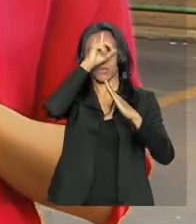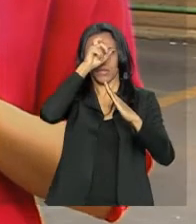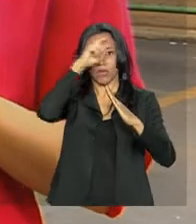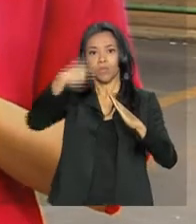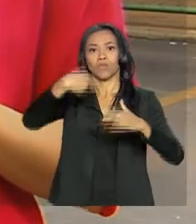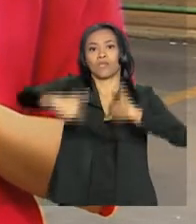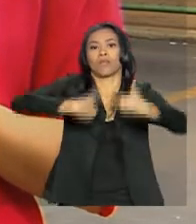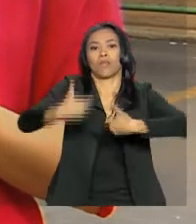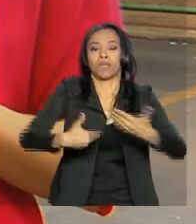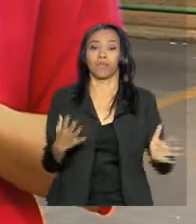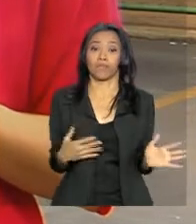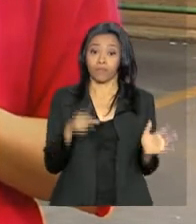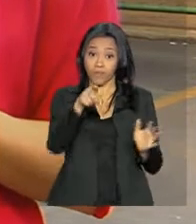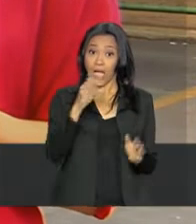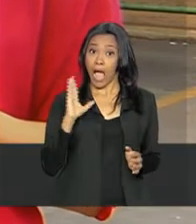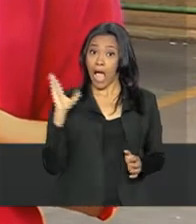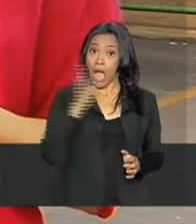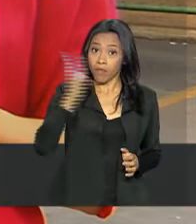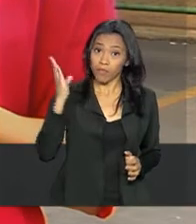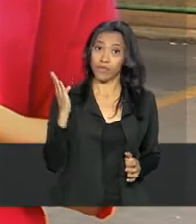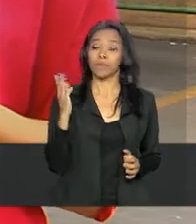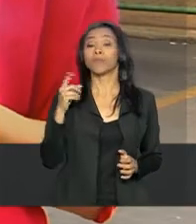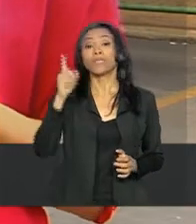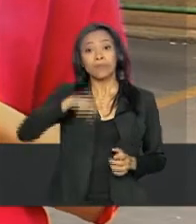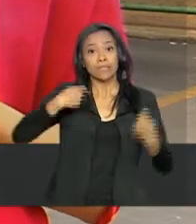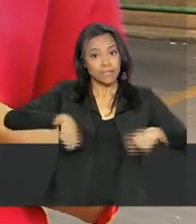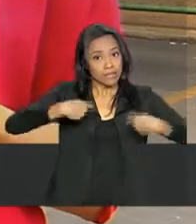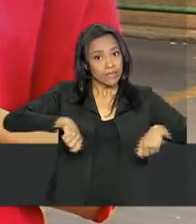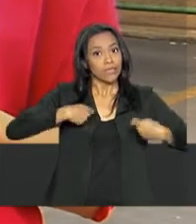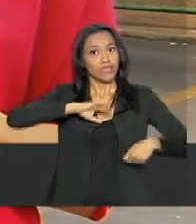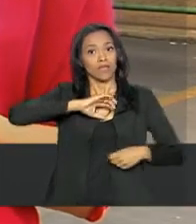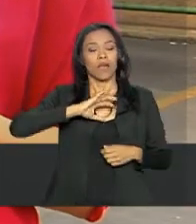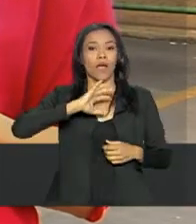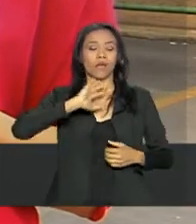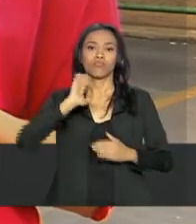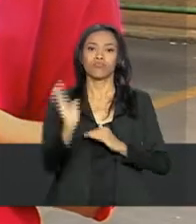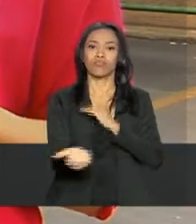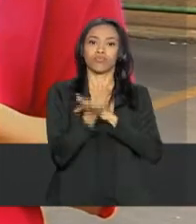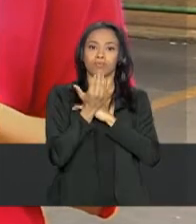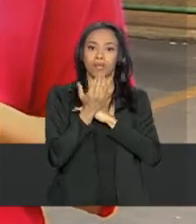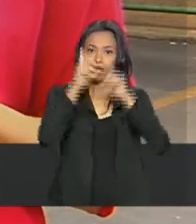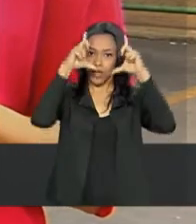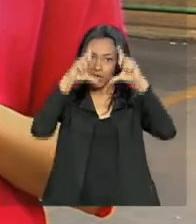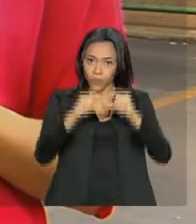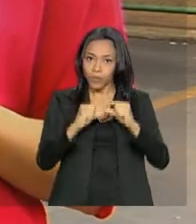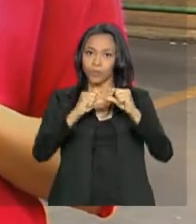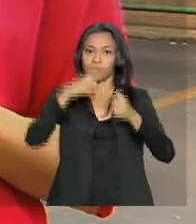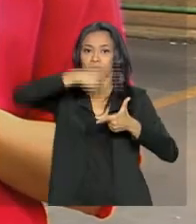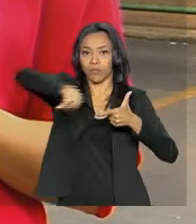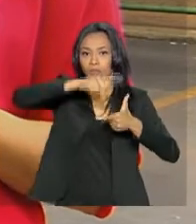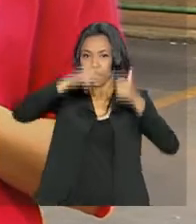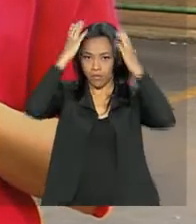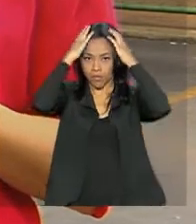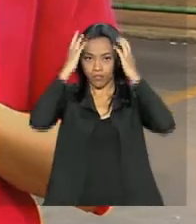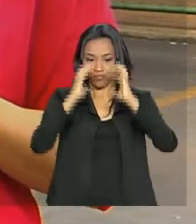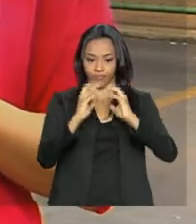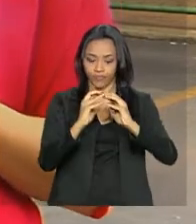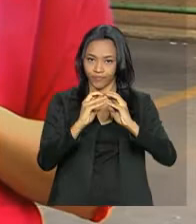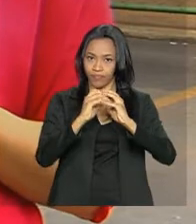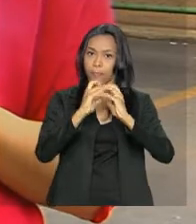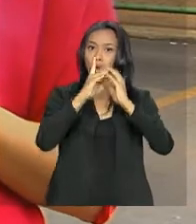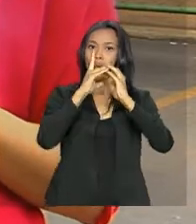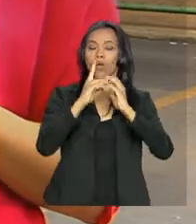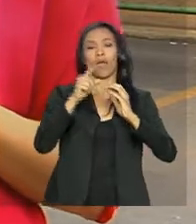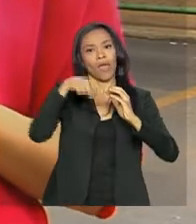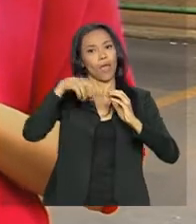atendimento rápido e preciso salva-vidas e reduz sequelas por isso especialistas alertam é muito